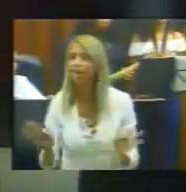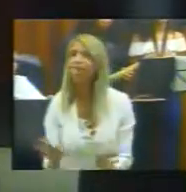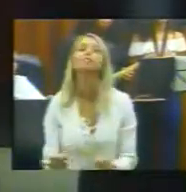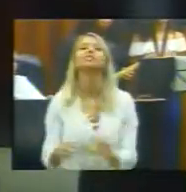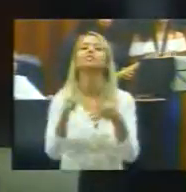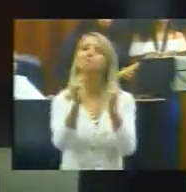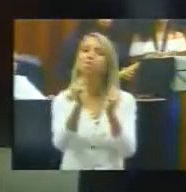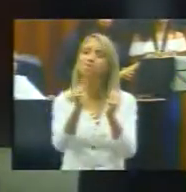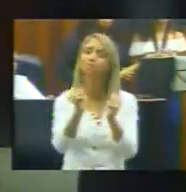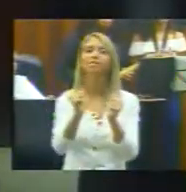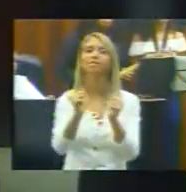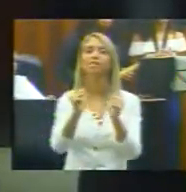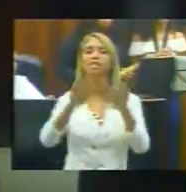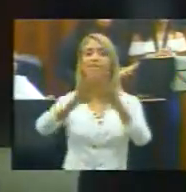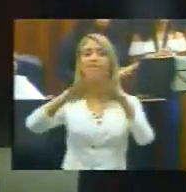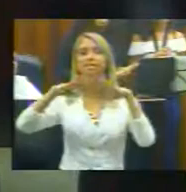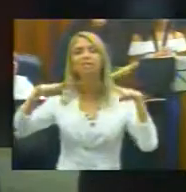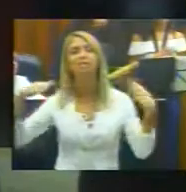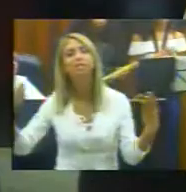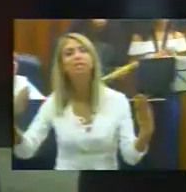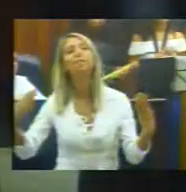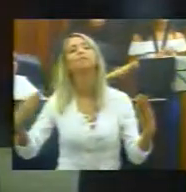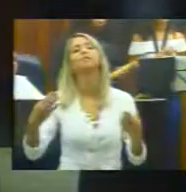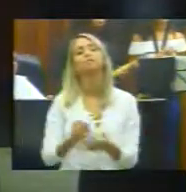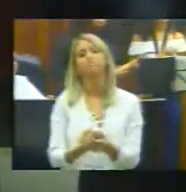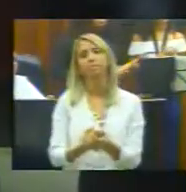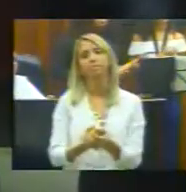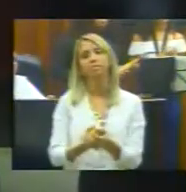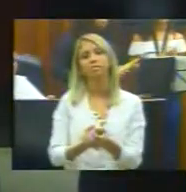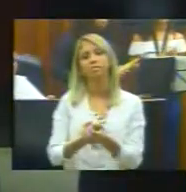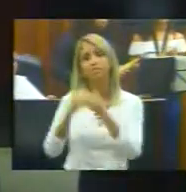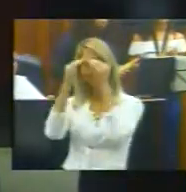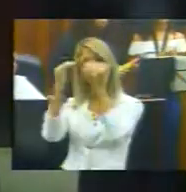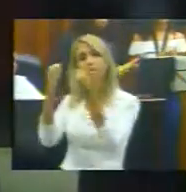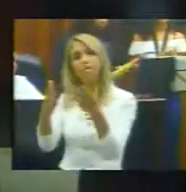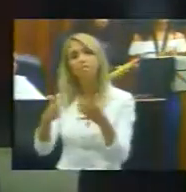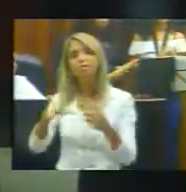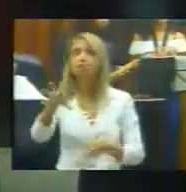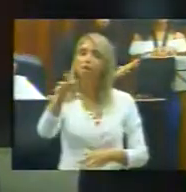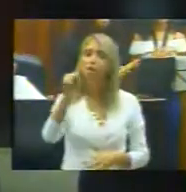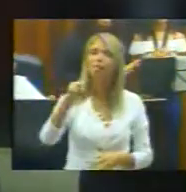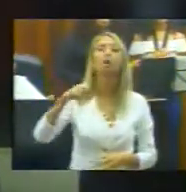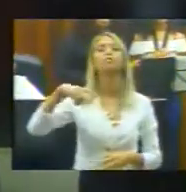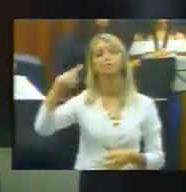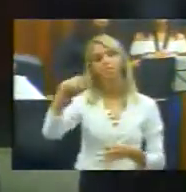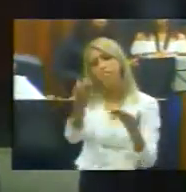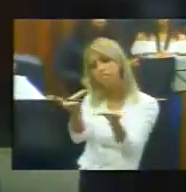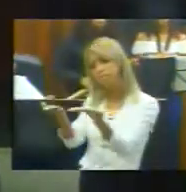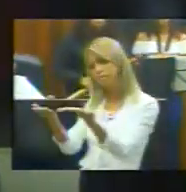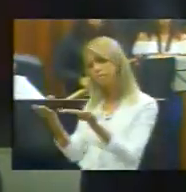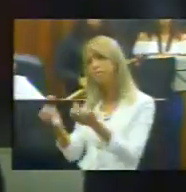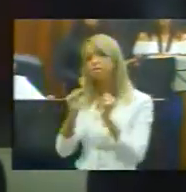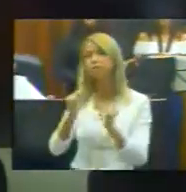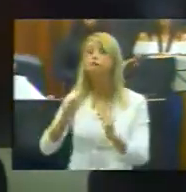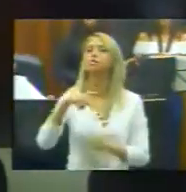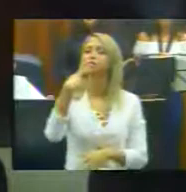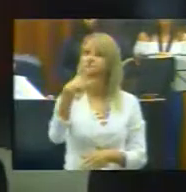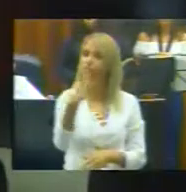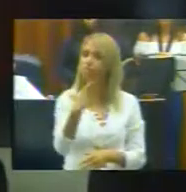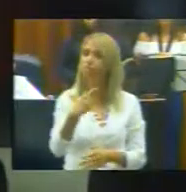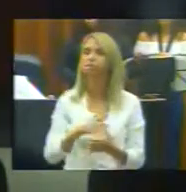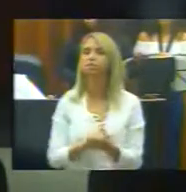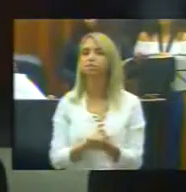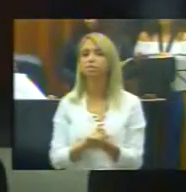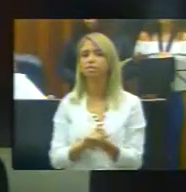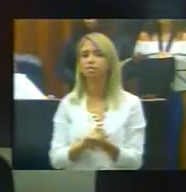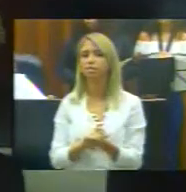dar sequência a essa posse. Eu vou pedir para que o deputado Jânio Mendes possa falar também. Senhor presidente,